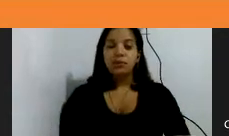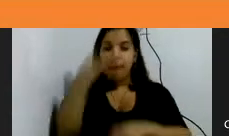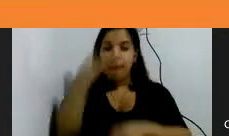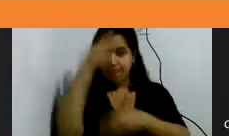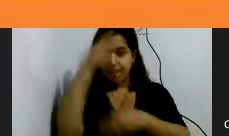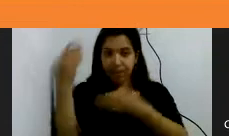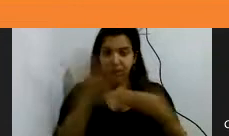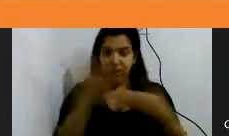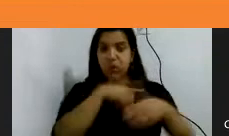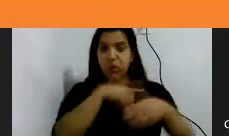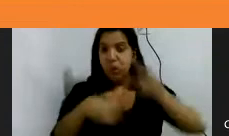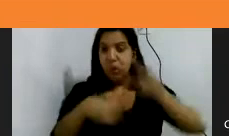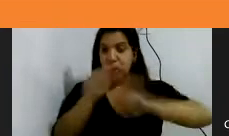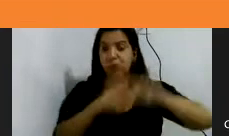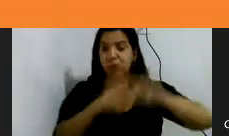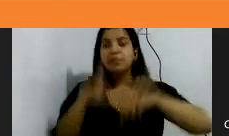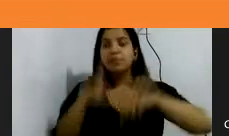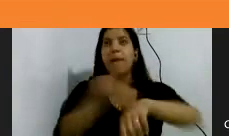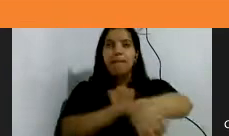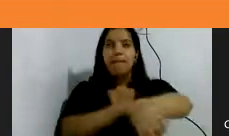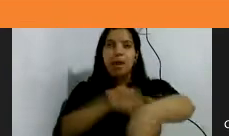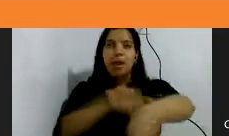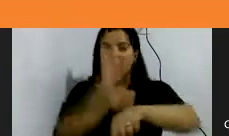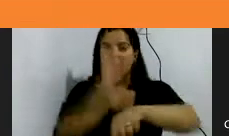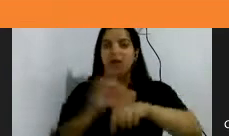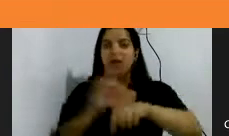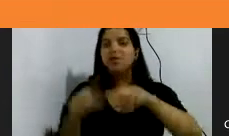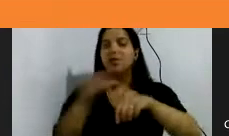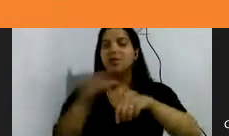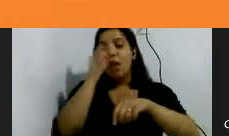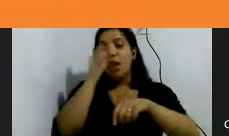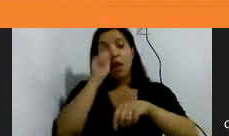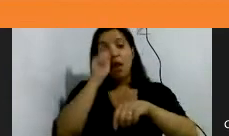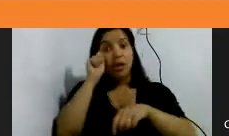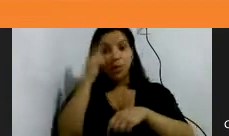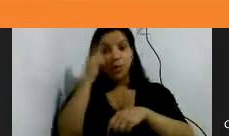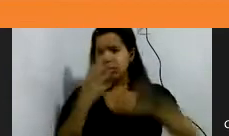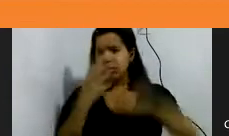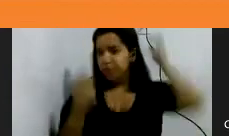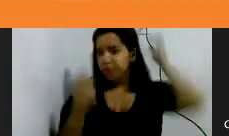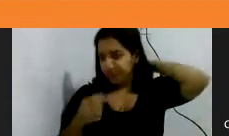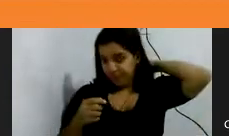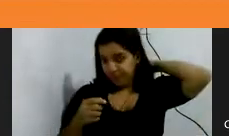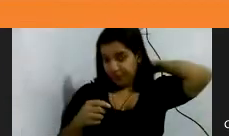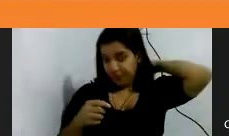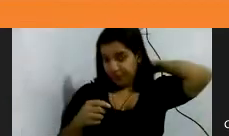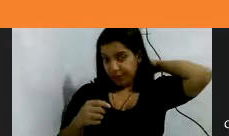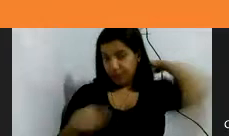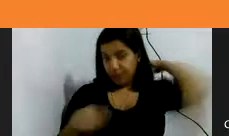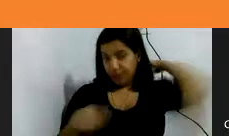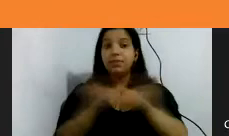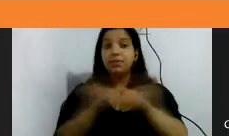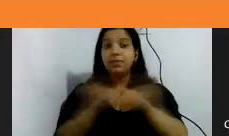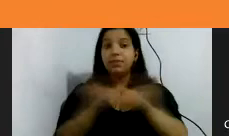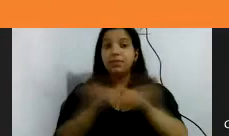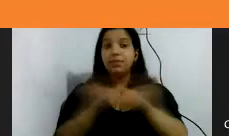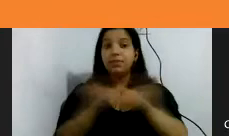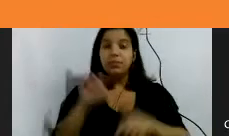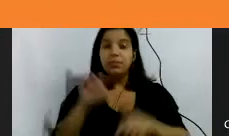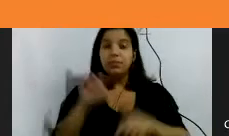viu lá atrás. Icterícia, ele vai desenvolver uma anemia severa, ele vai ter eritroblastose em